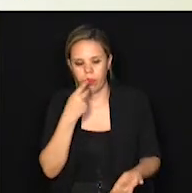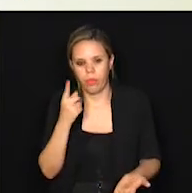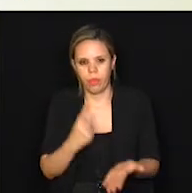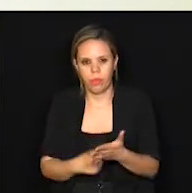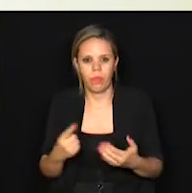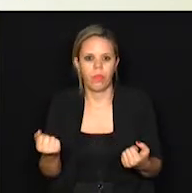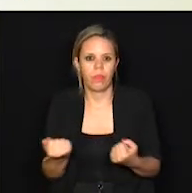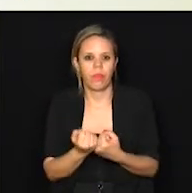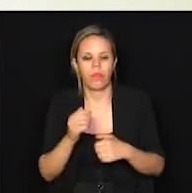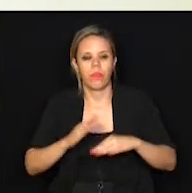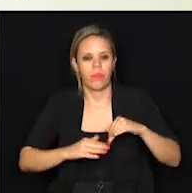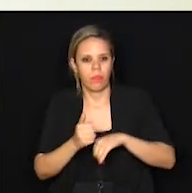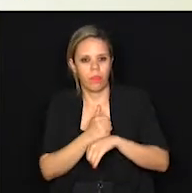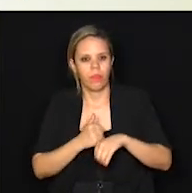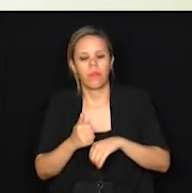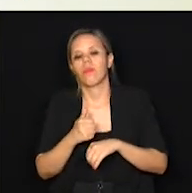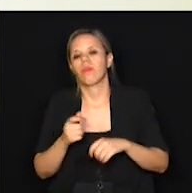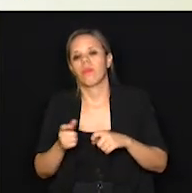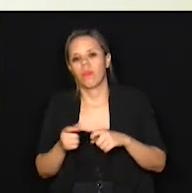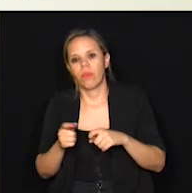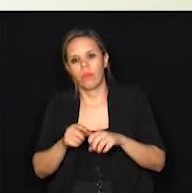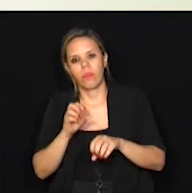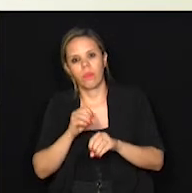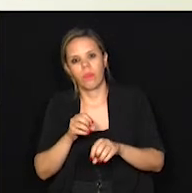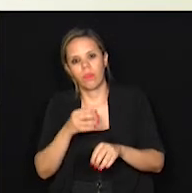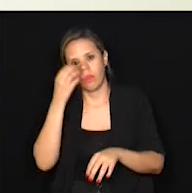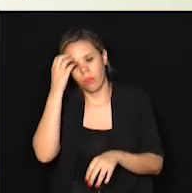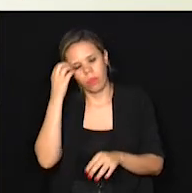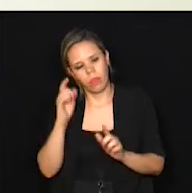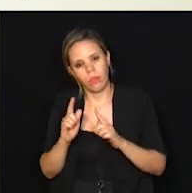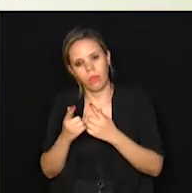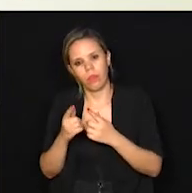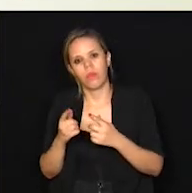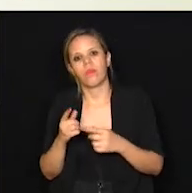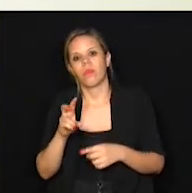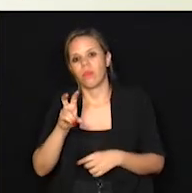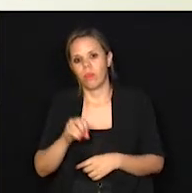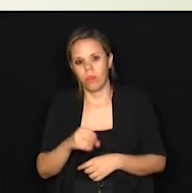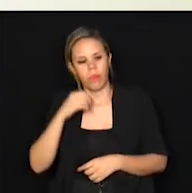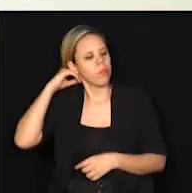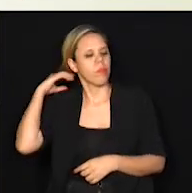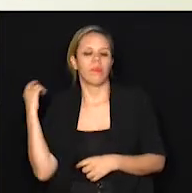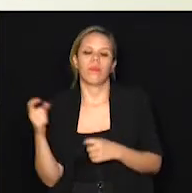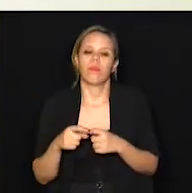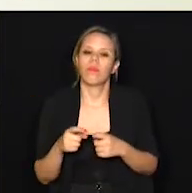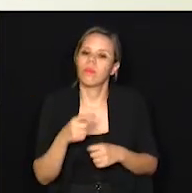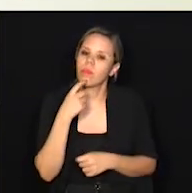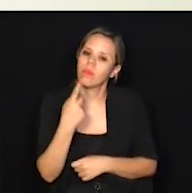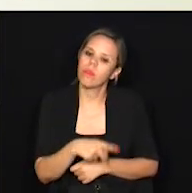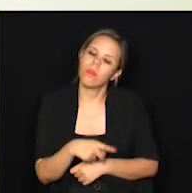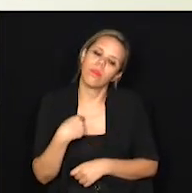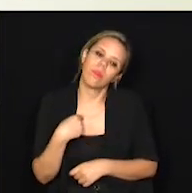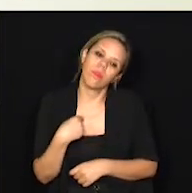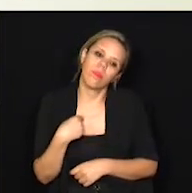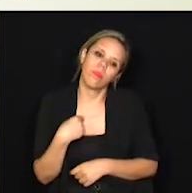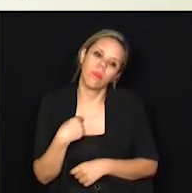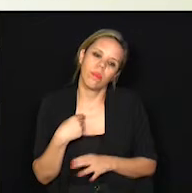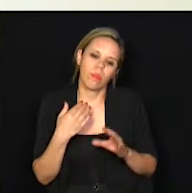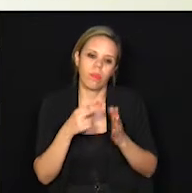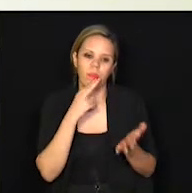estamos aqui dando voz aos 20% dos pais e das famílias que já necessitam de um local seguro